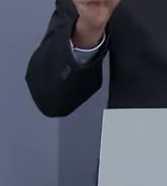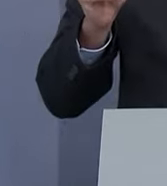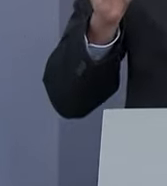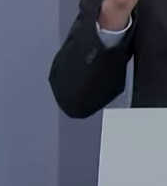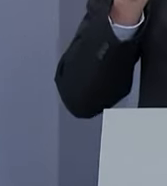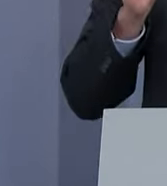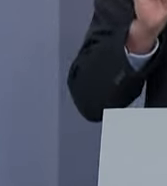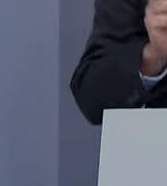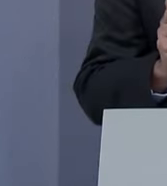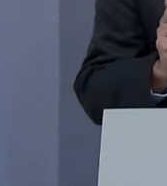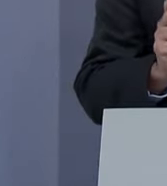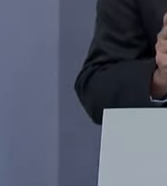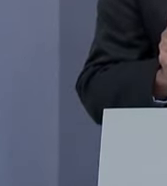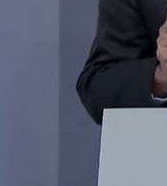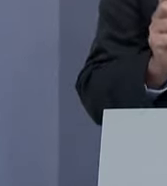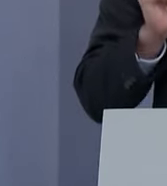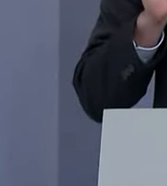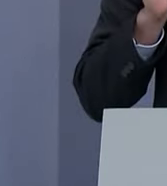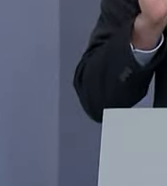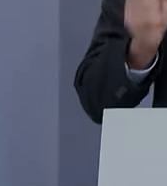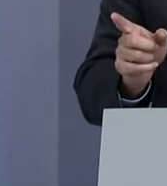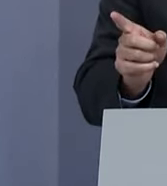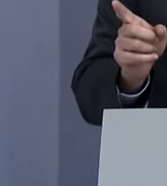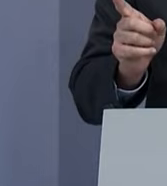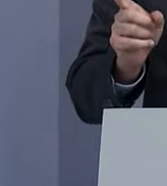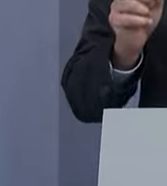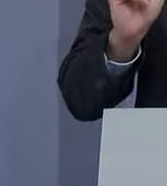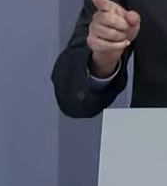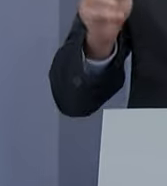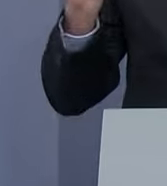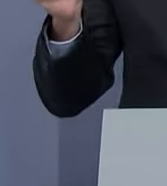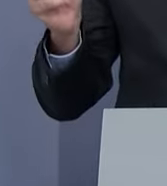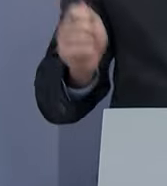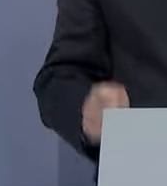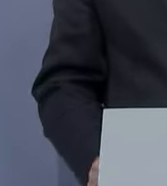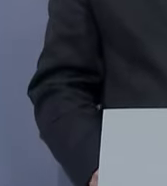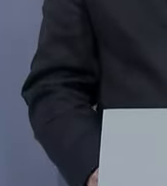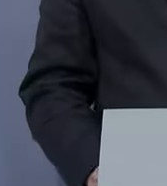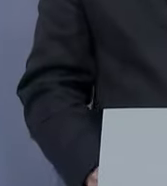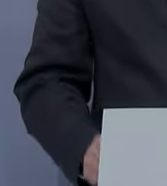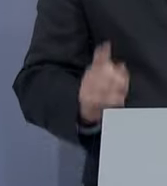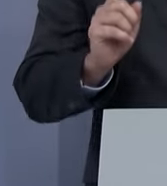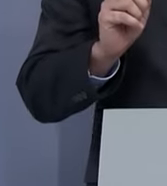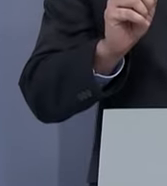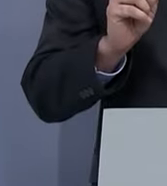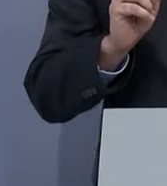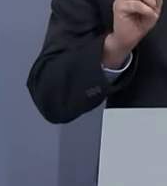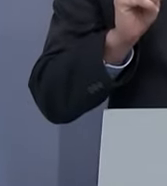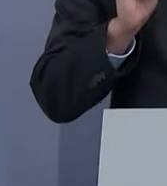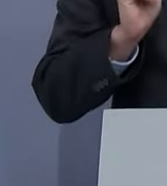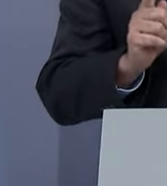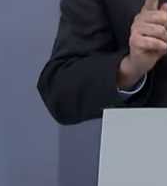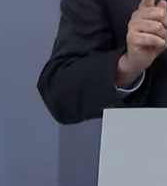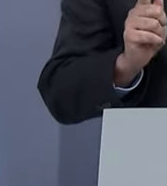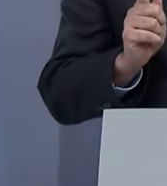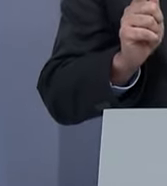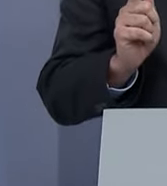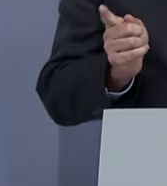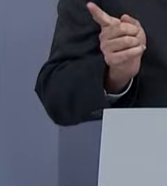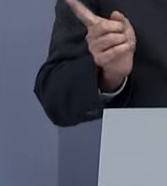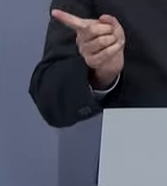30 segundos para fazer a sua pergunta para o candidato... Em relação ao plano diretor.